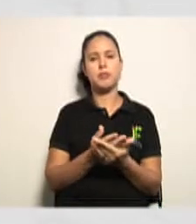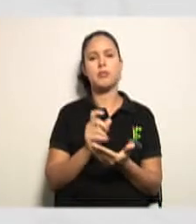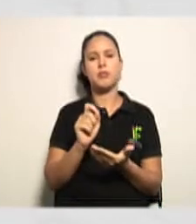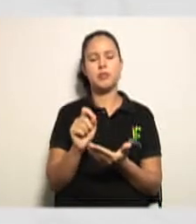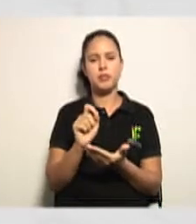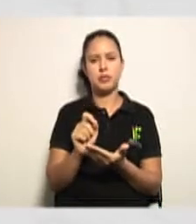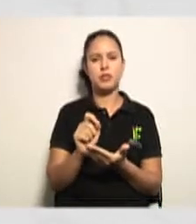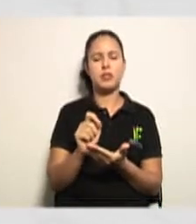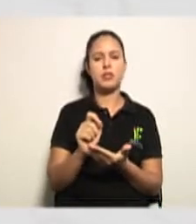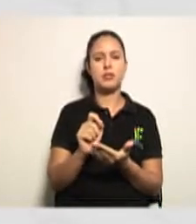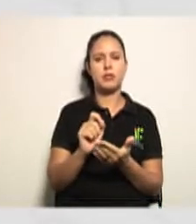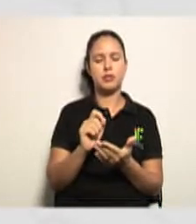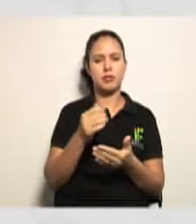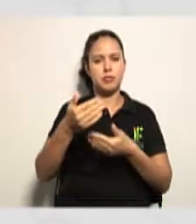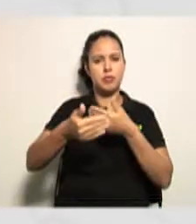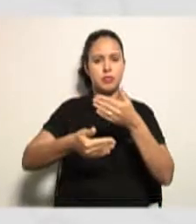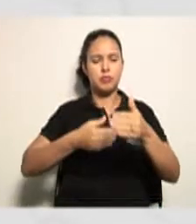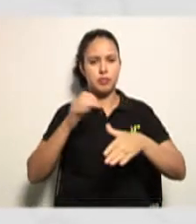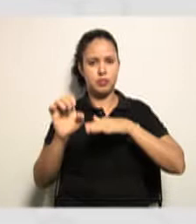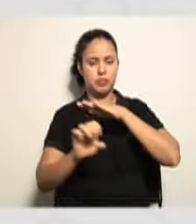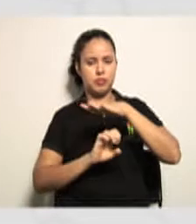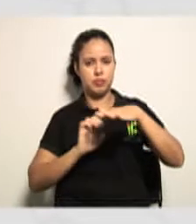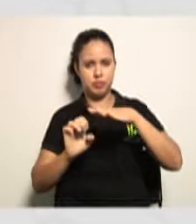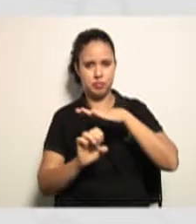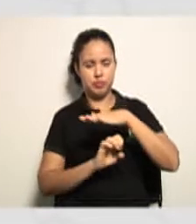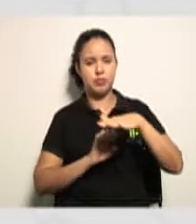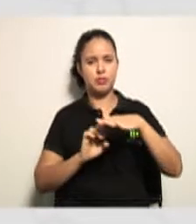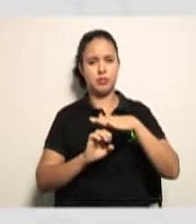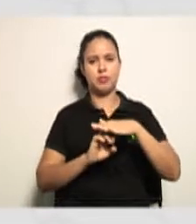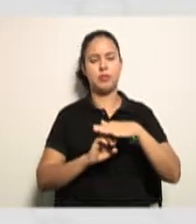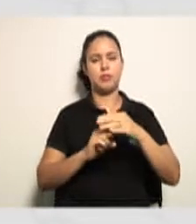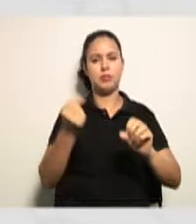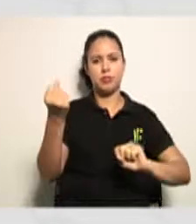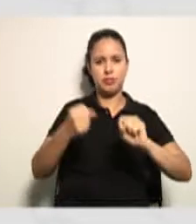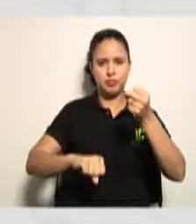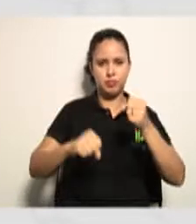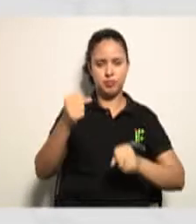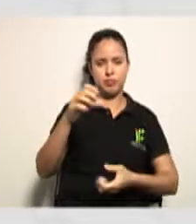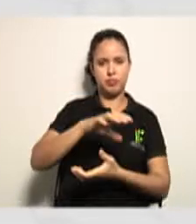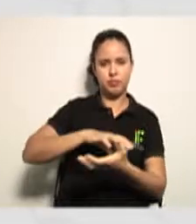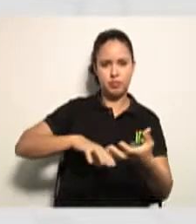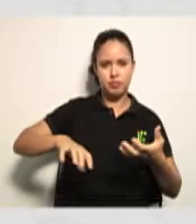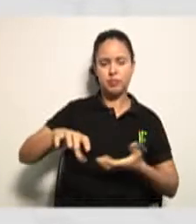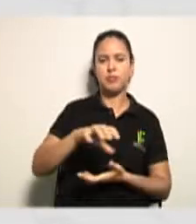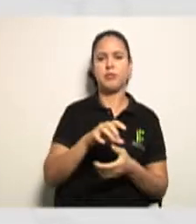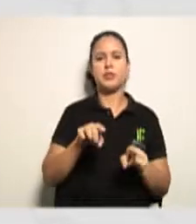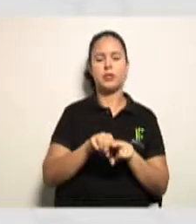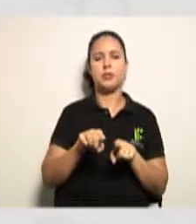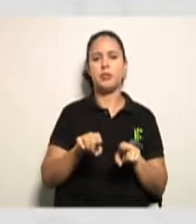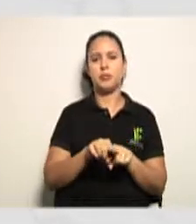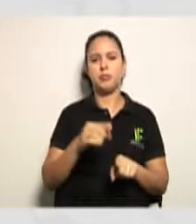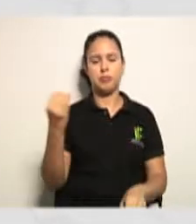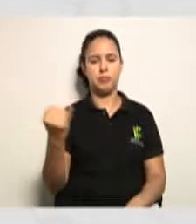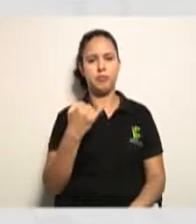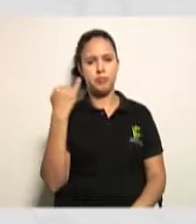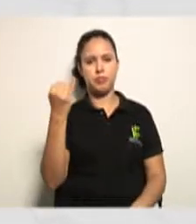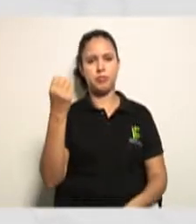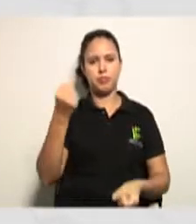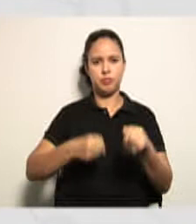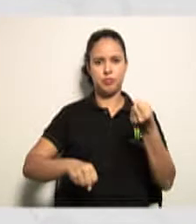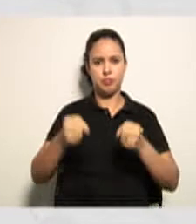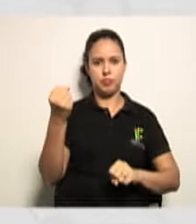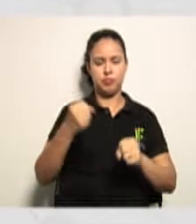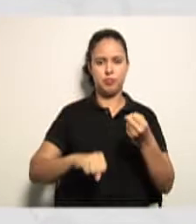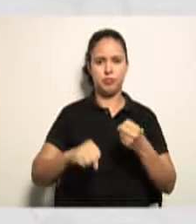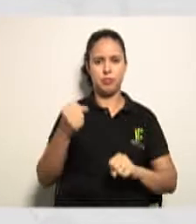que forma as empresas evoluíram através da Revolução Industrial, a importância da Revolução Industrial para eu